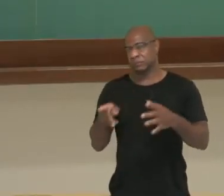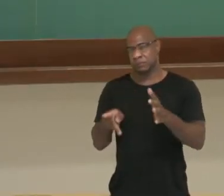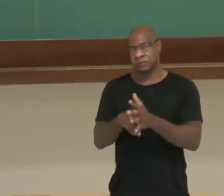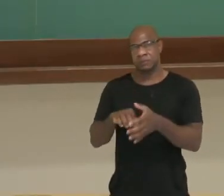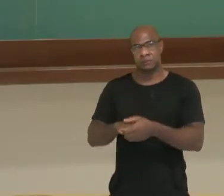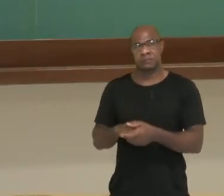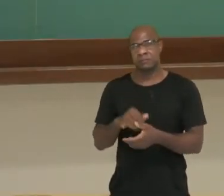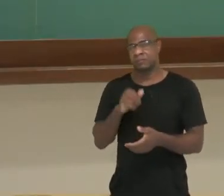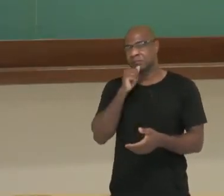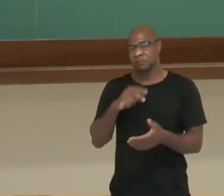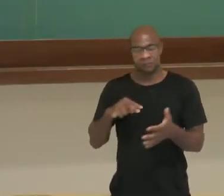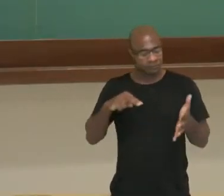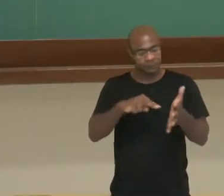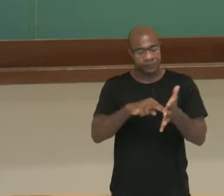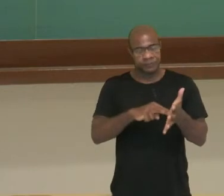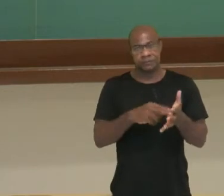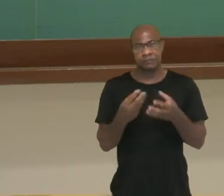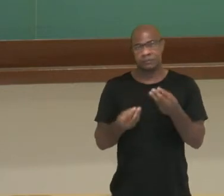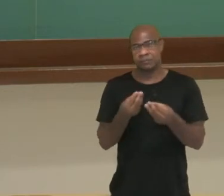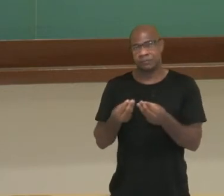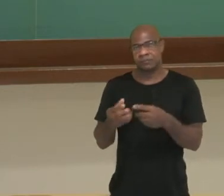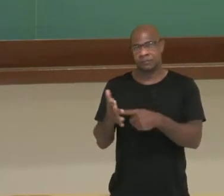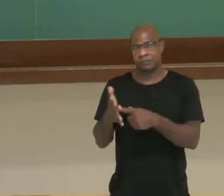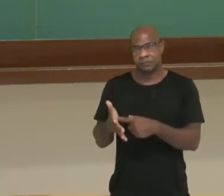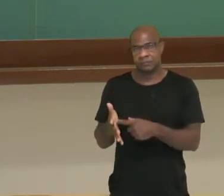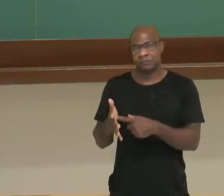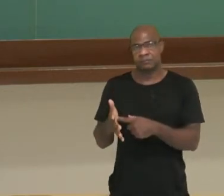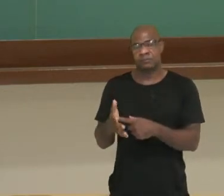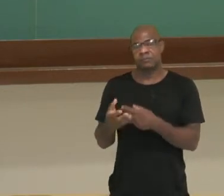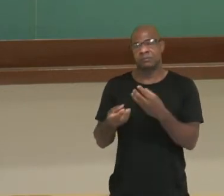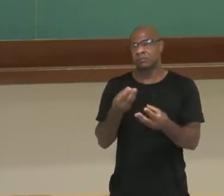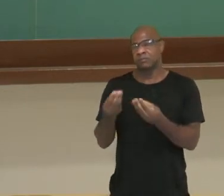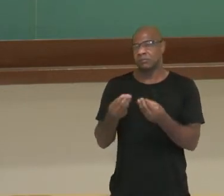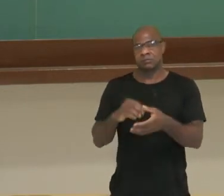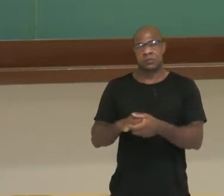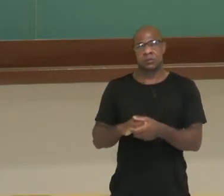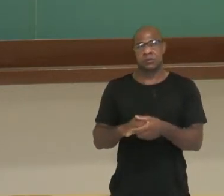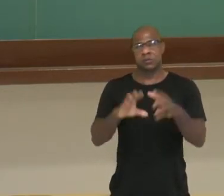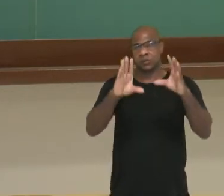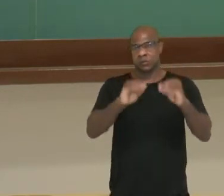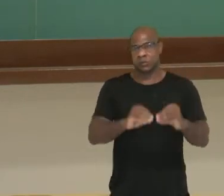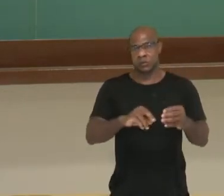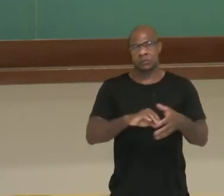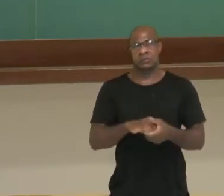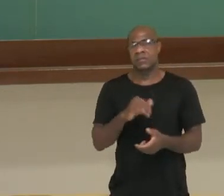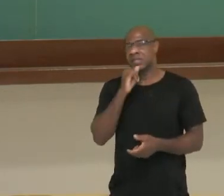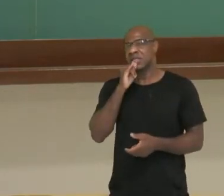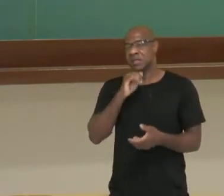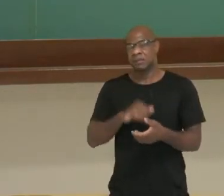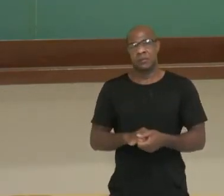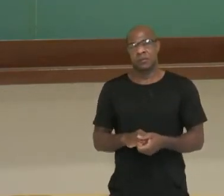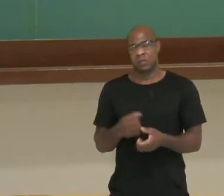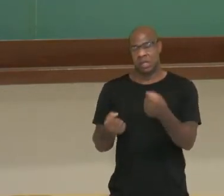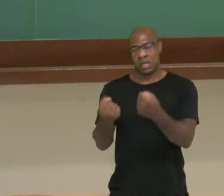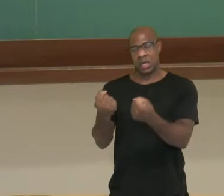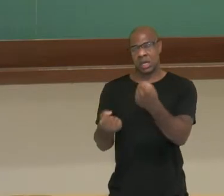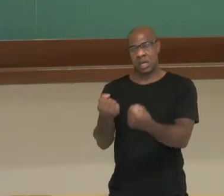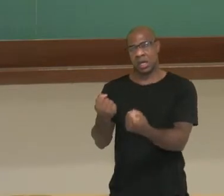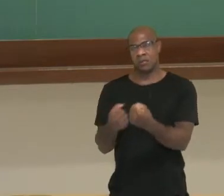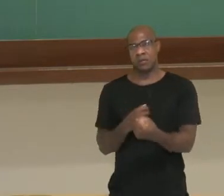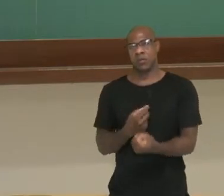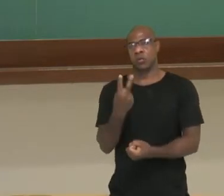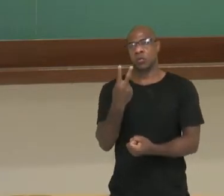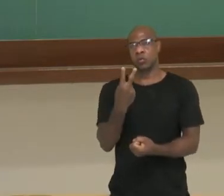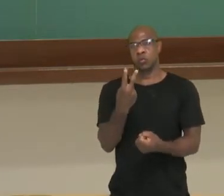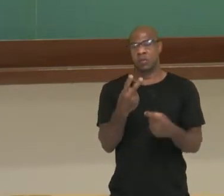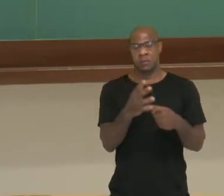quando que eu ligo os geradores em série, quando eu ligo eles em paralelo. Por exemplo, você comprou um som novo para o teu carro. Eu vou colocar duas baterias agora